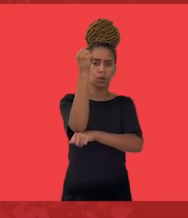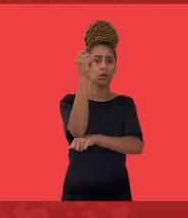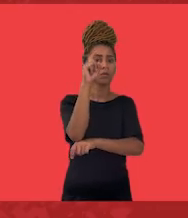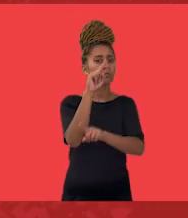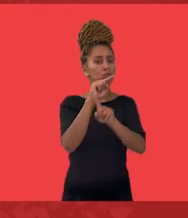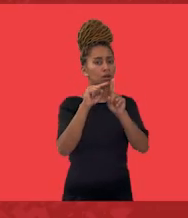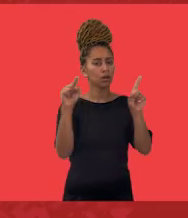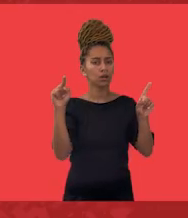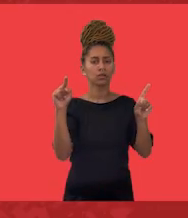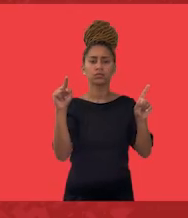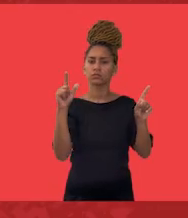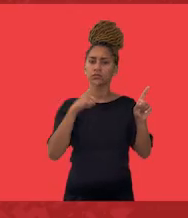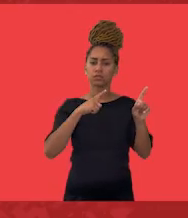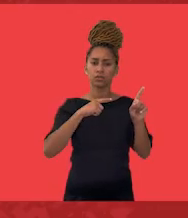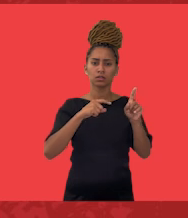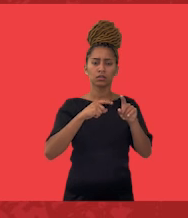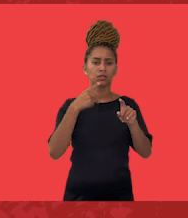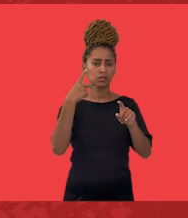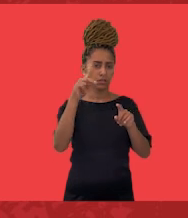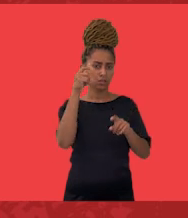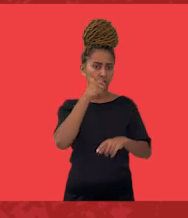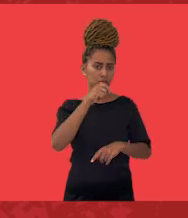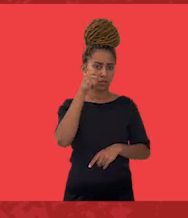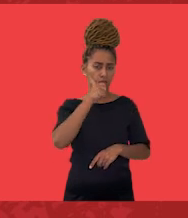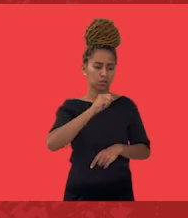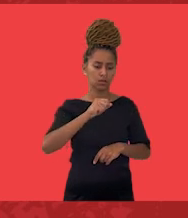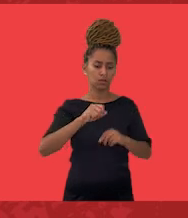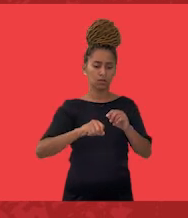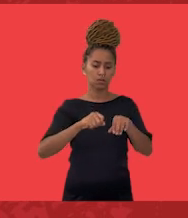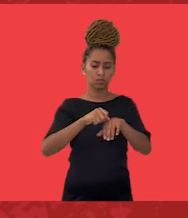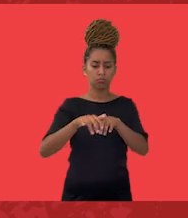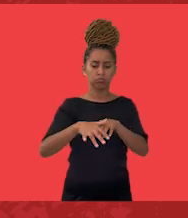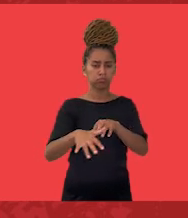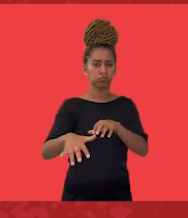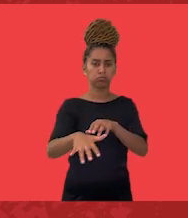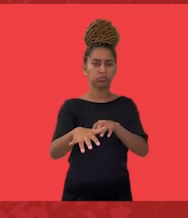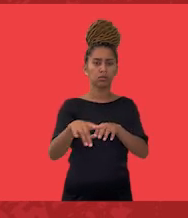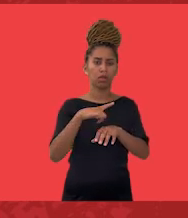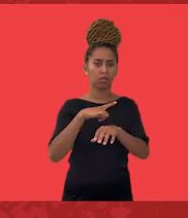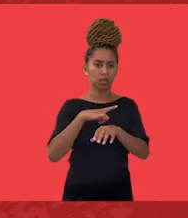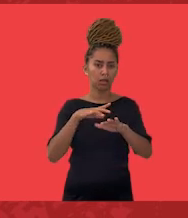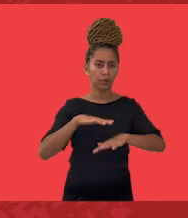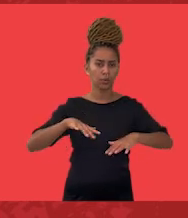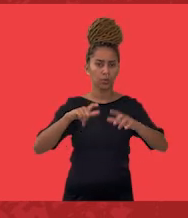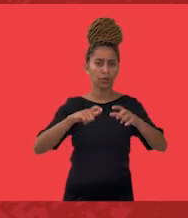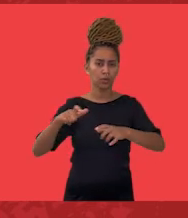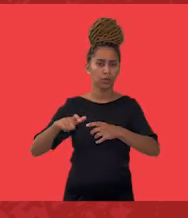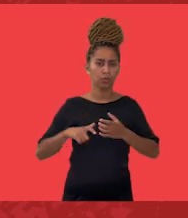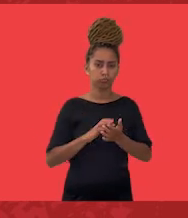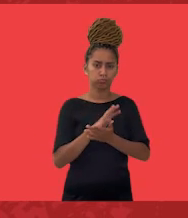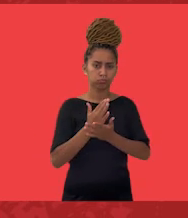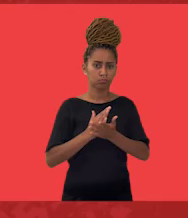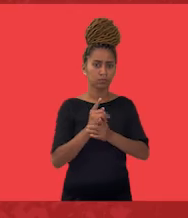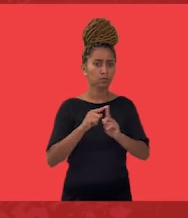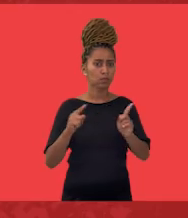pássaros. Abro os olhos. Sinto a maciez da delicada fita,